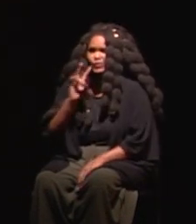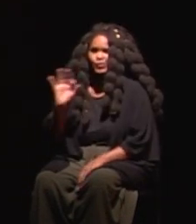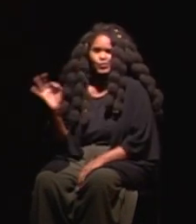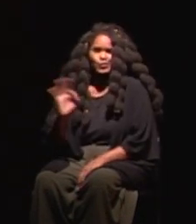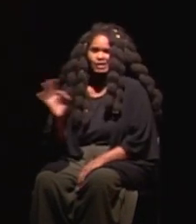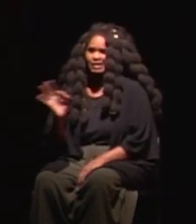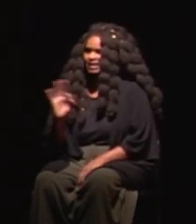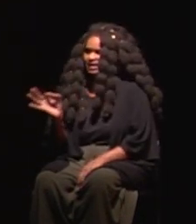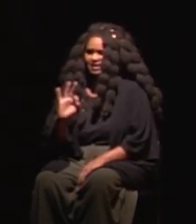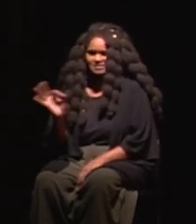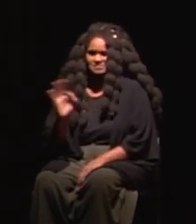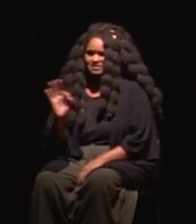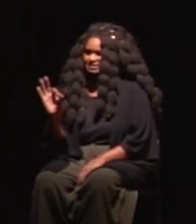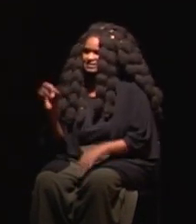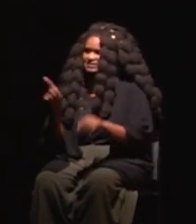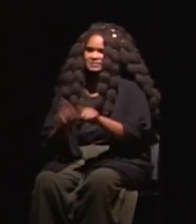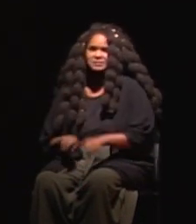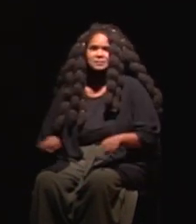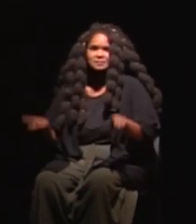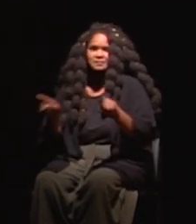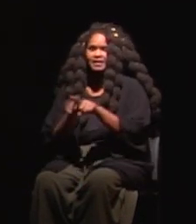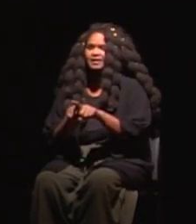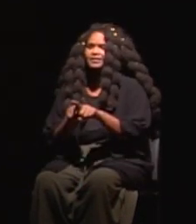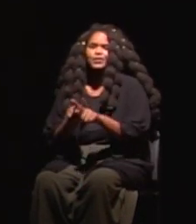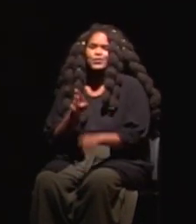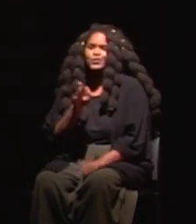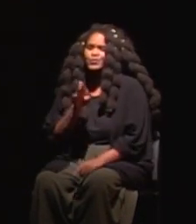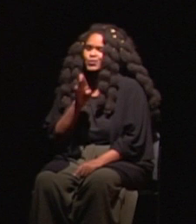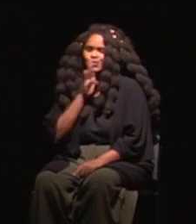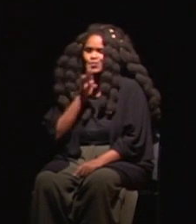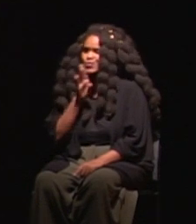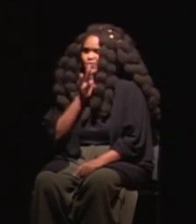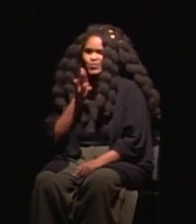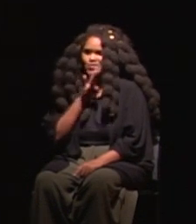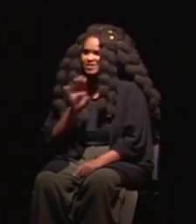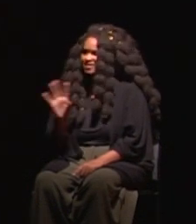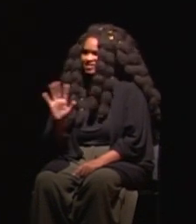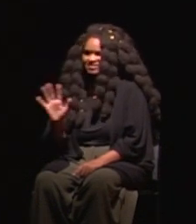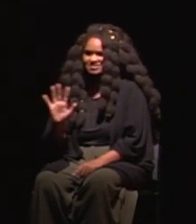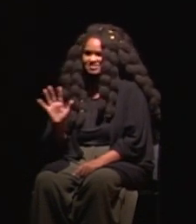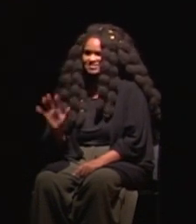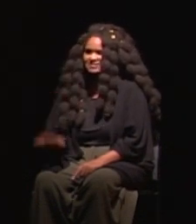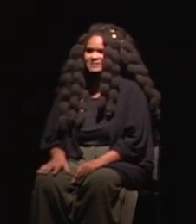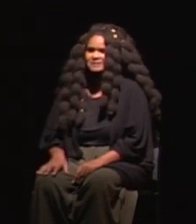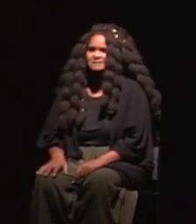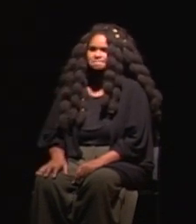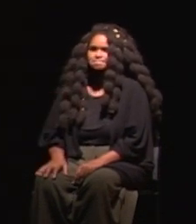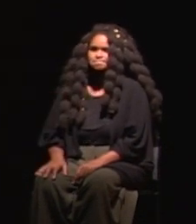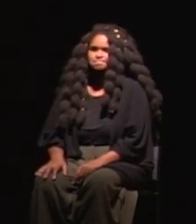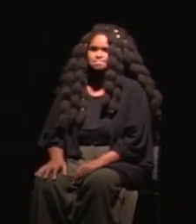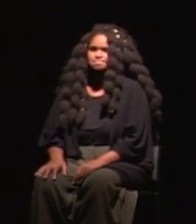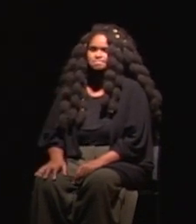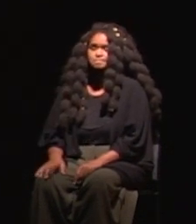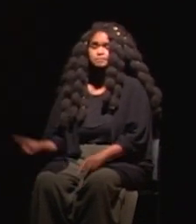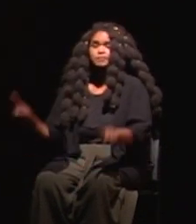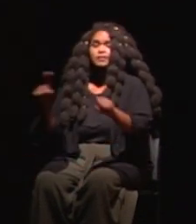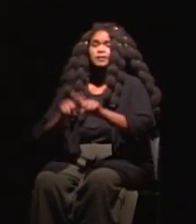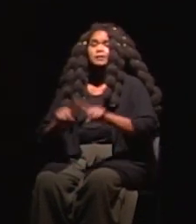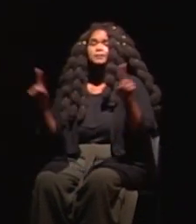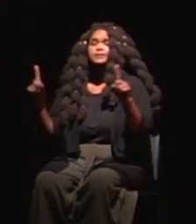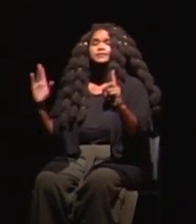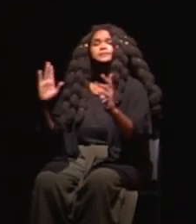disso, nem vai ter conhecimento disso, mas era um